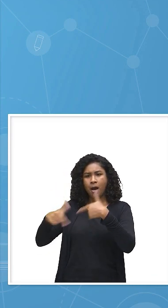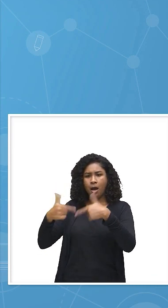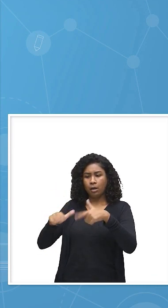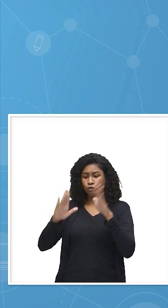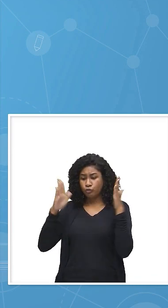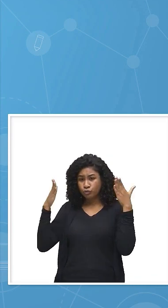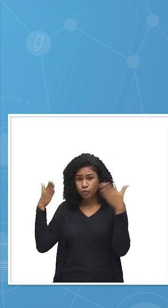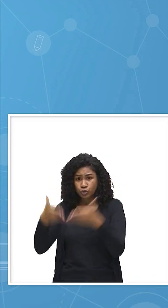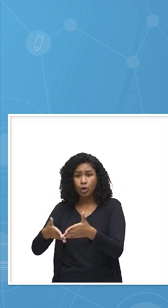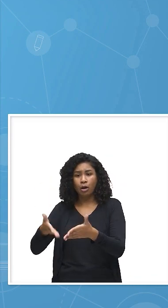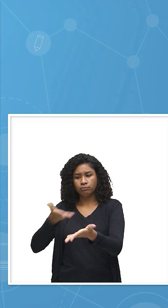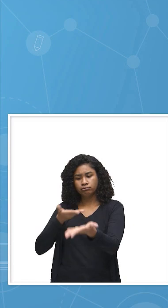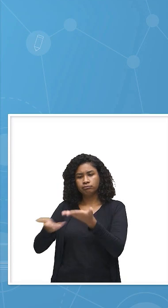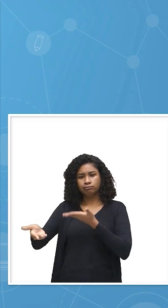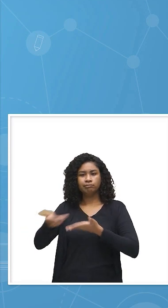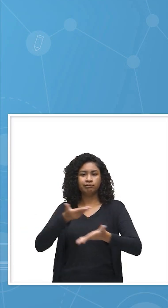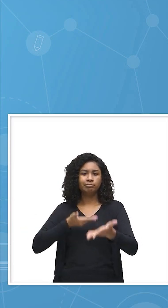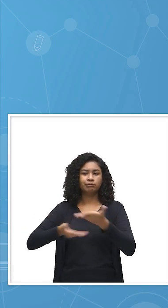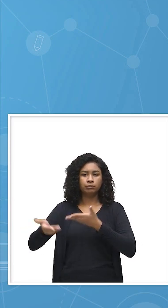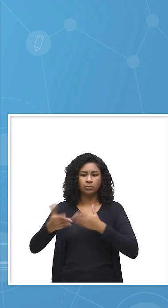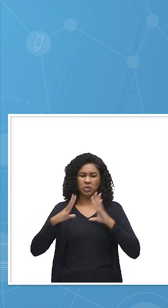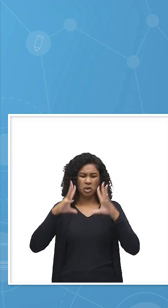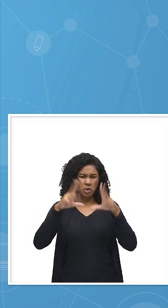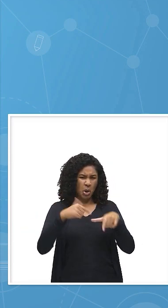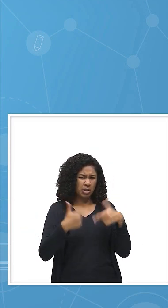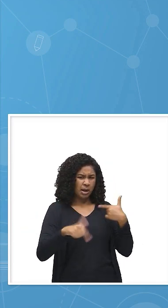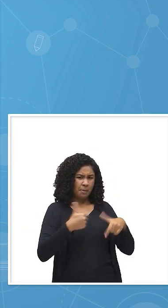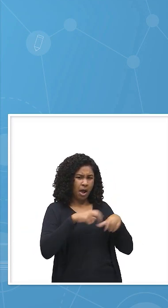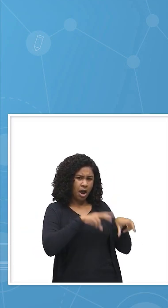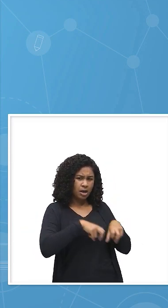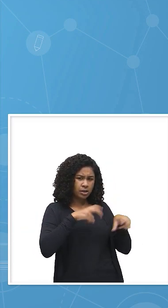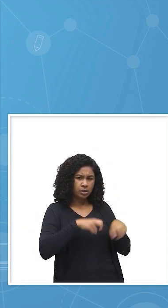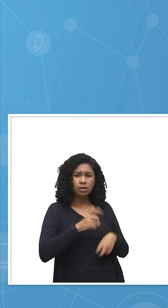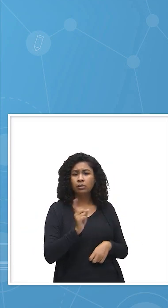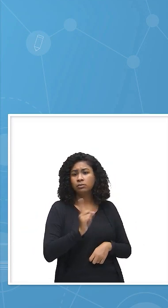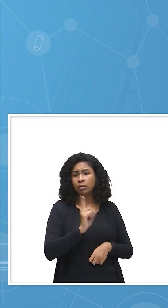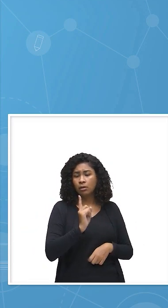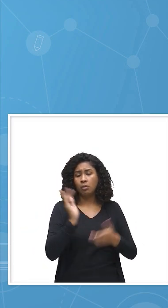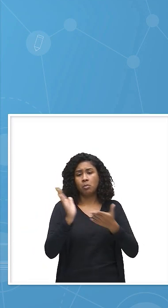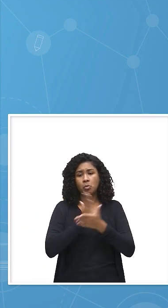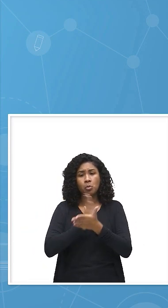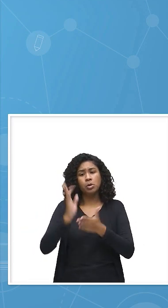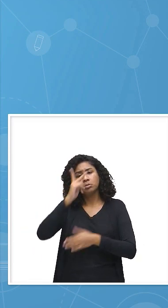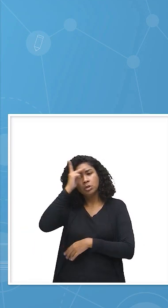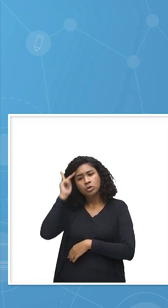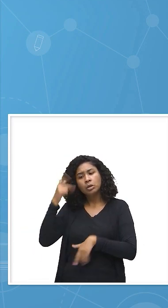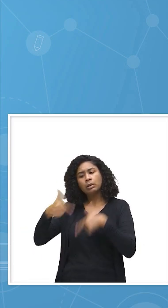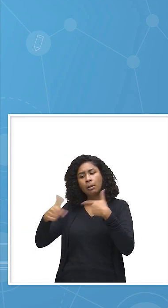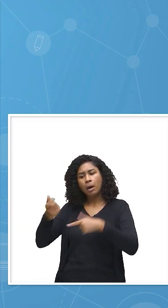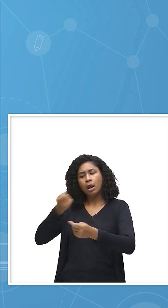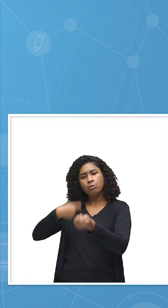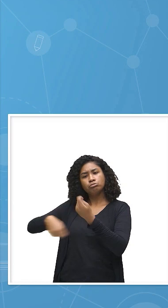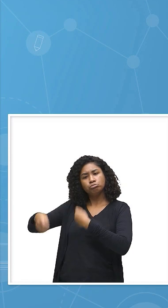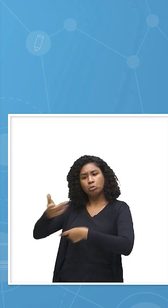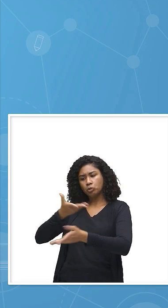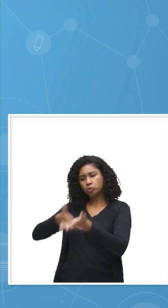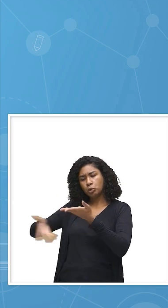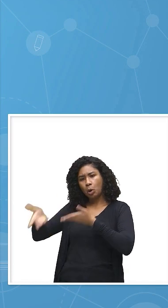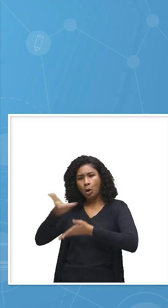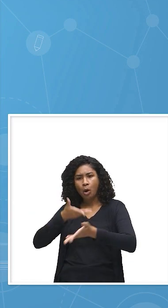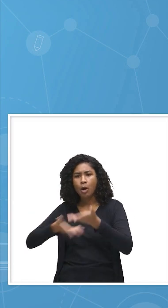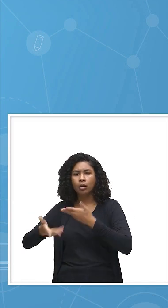mundo precisa se voltar para a agricultura, então algumas pessoas vão se dedicar ao comércio, a gente tem as pessoas que vão se dedicar